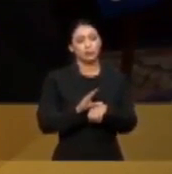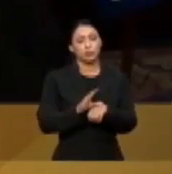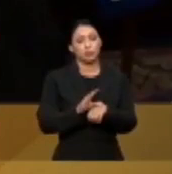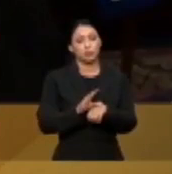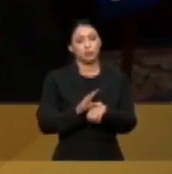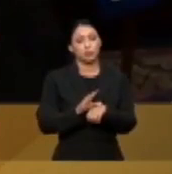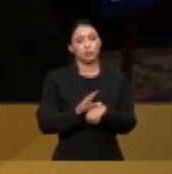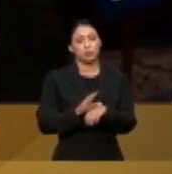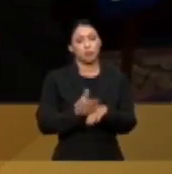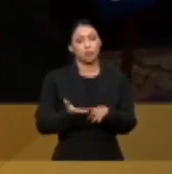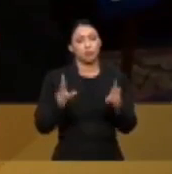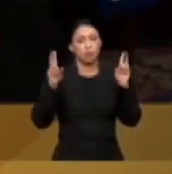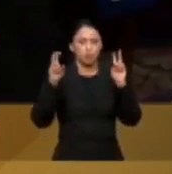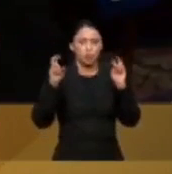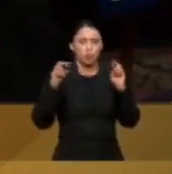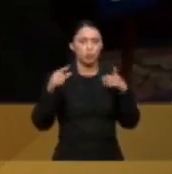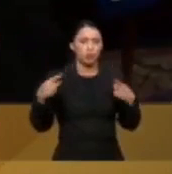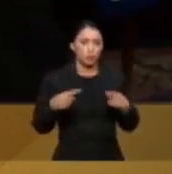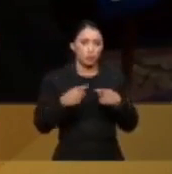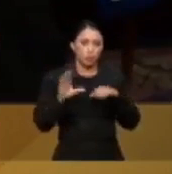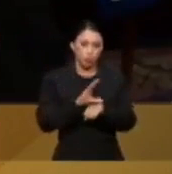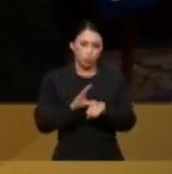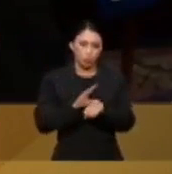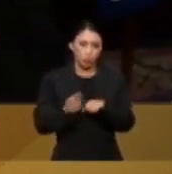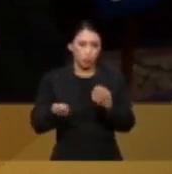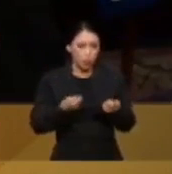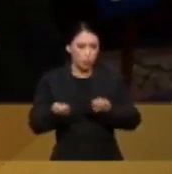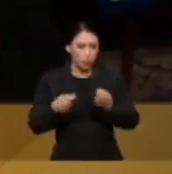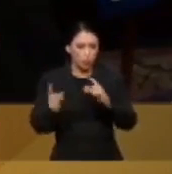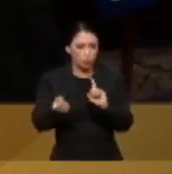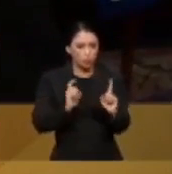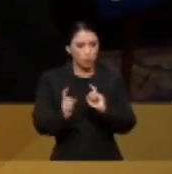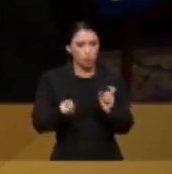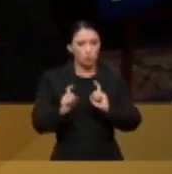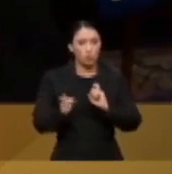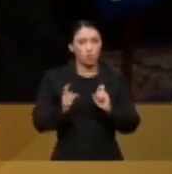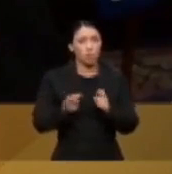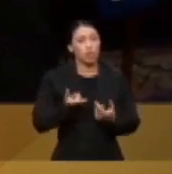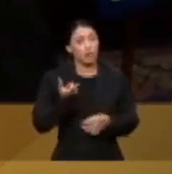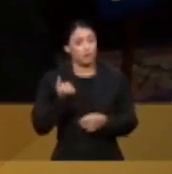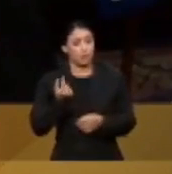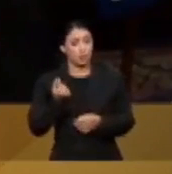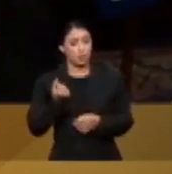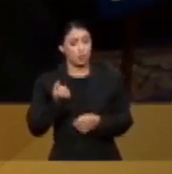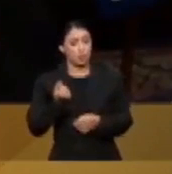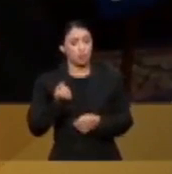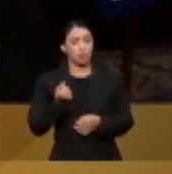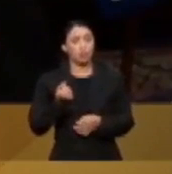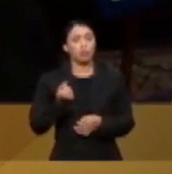nos limites das matérias constitucionais de controle administrativo, financeiro e